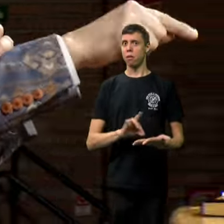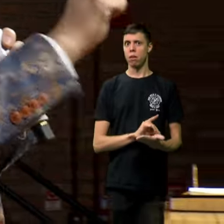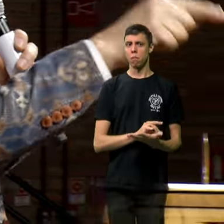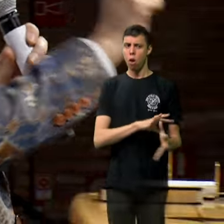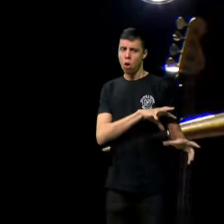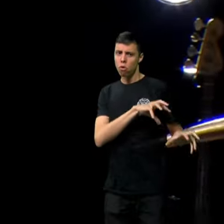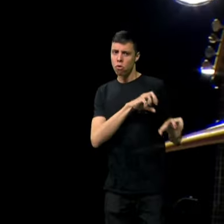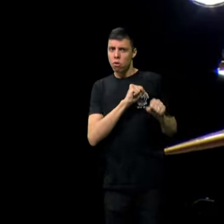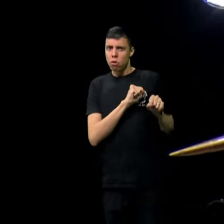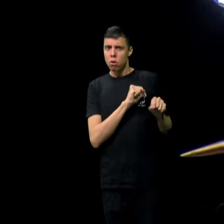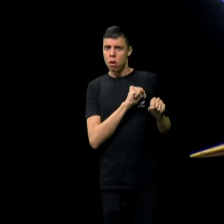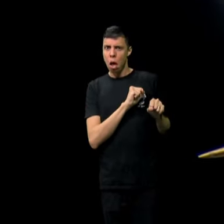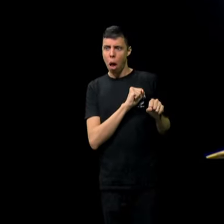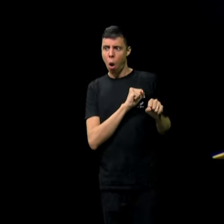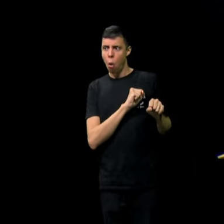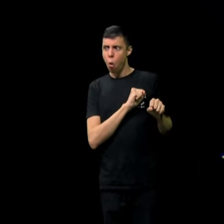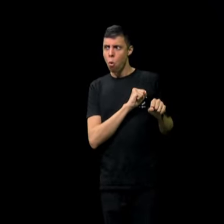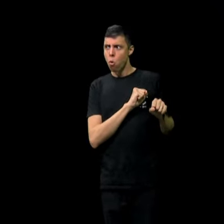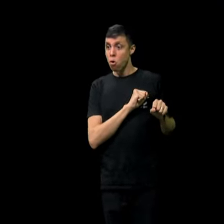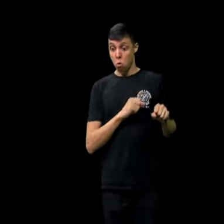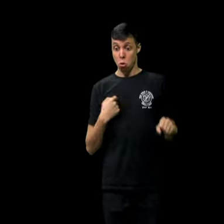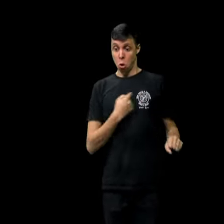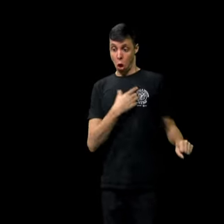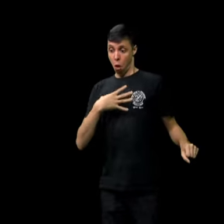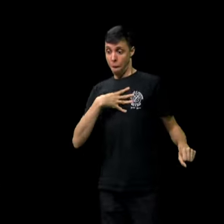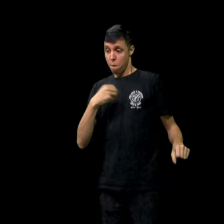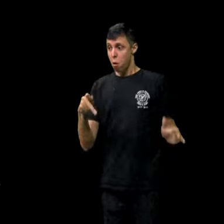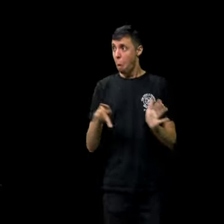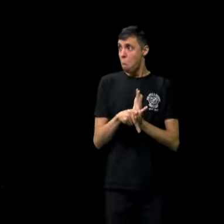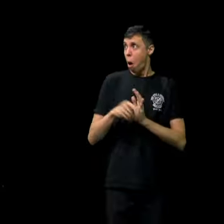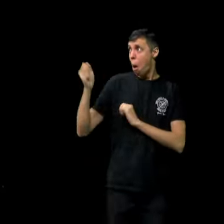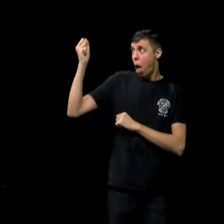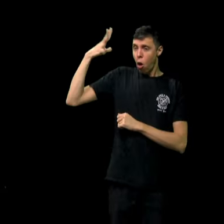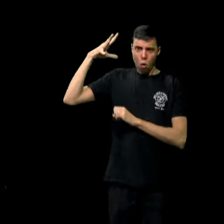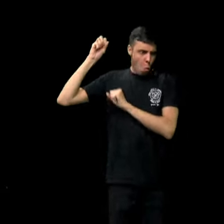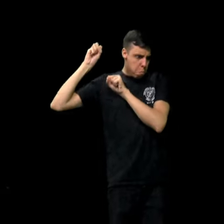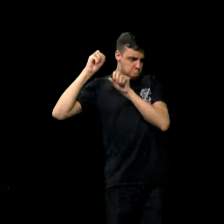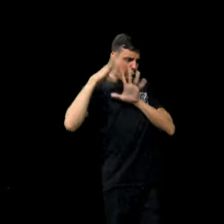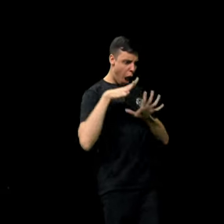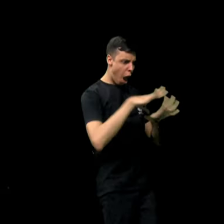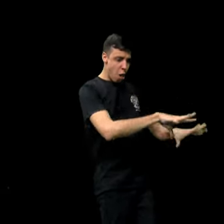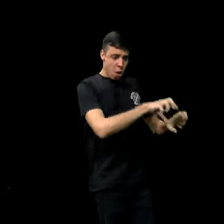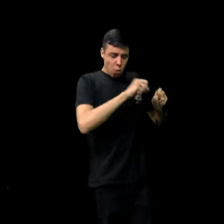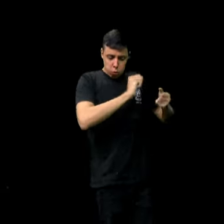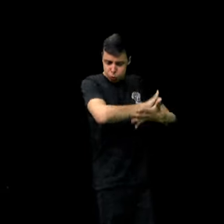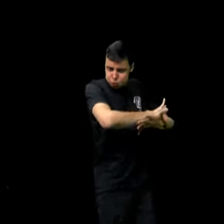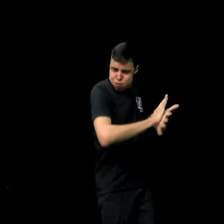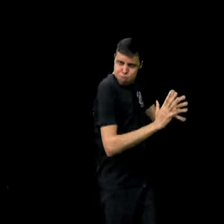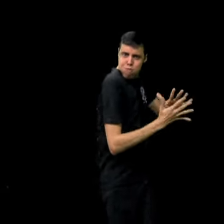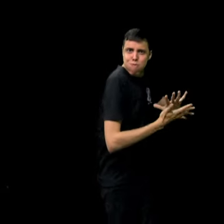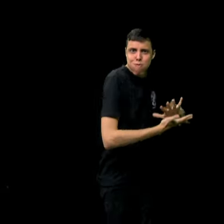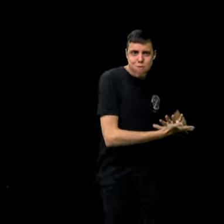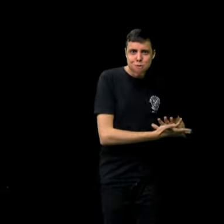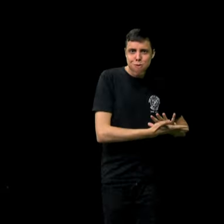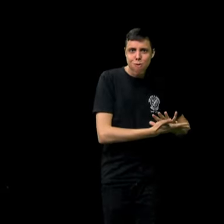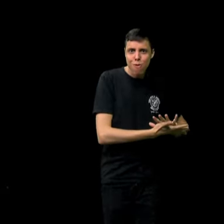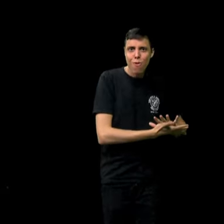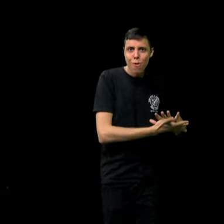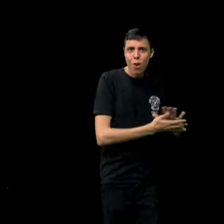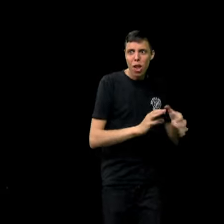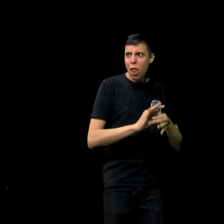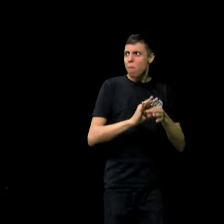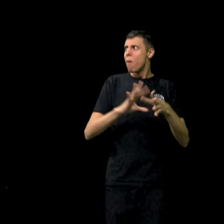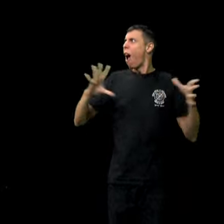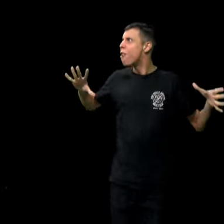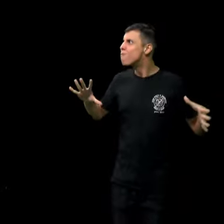mas você é filho da luz, e as trevas não prevalecem contra a luz. A verdade te liberta, ela te dói, te incomoda por